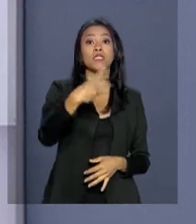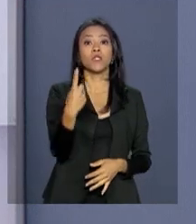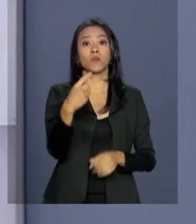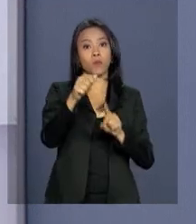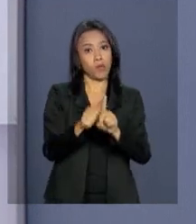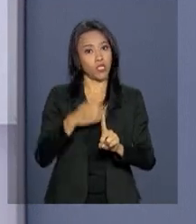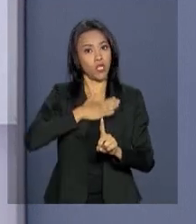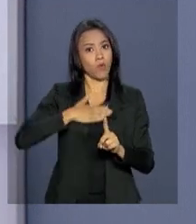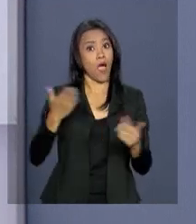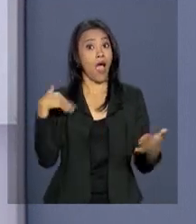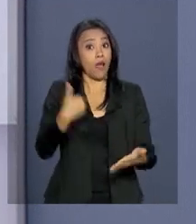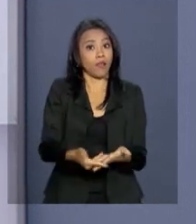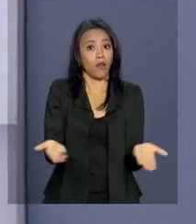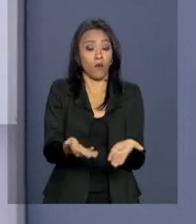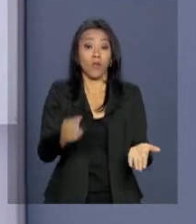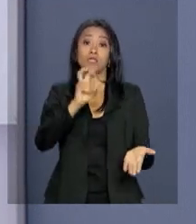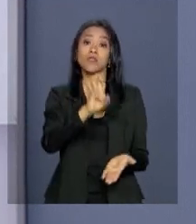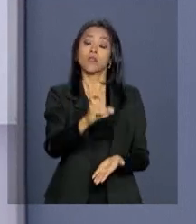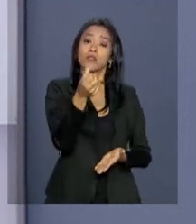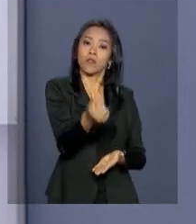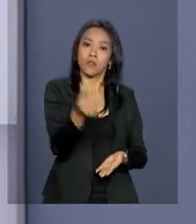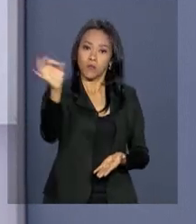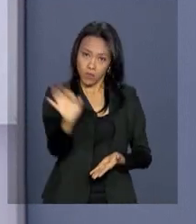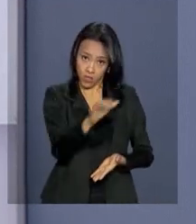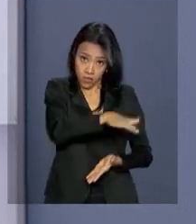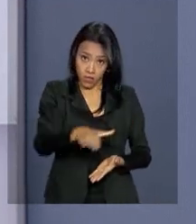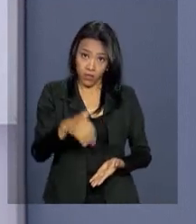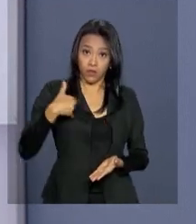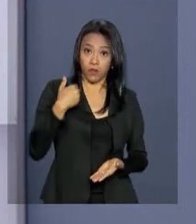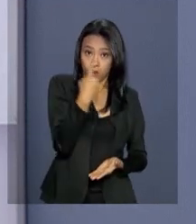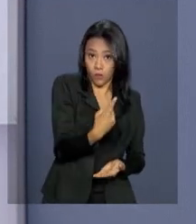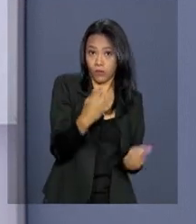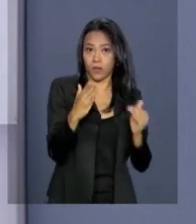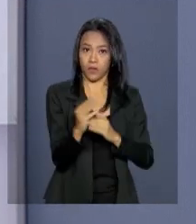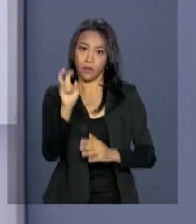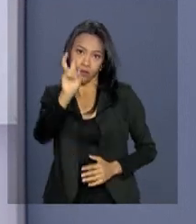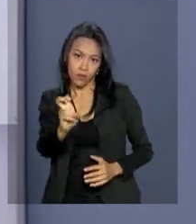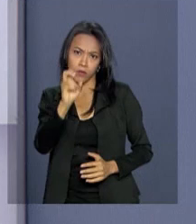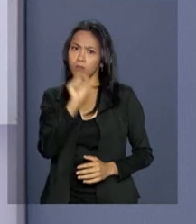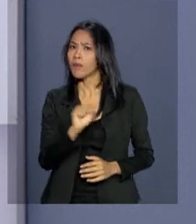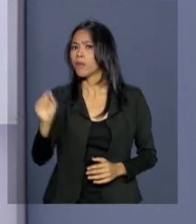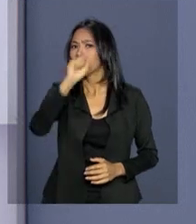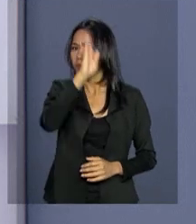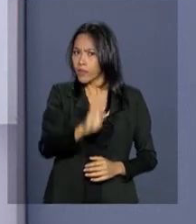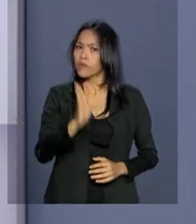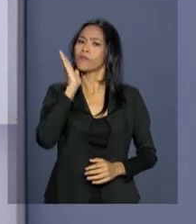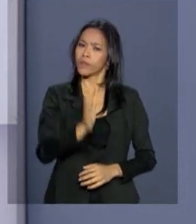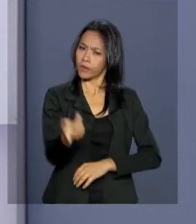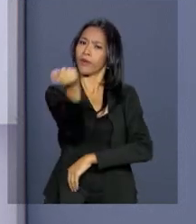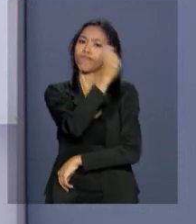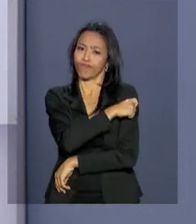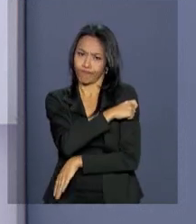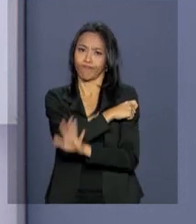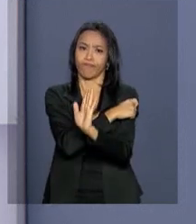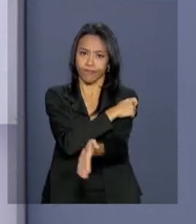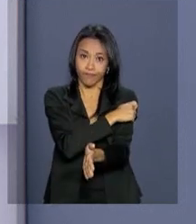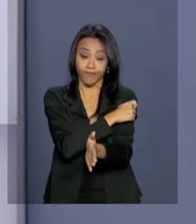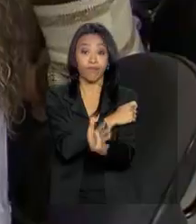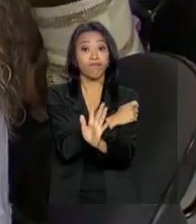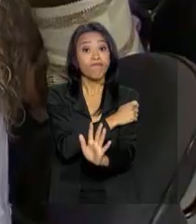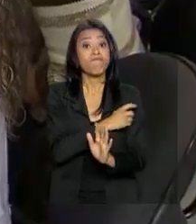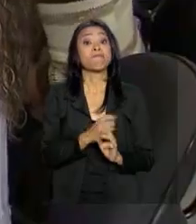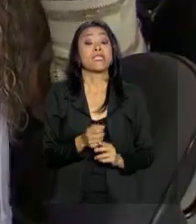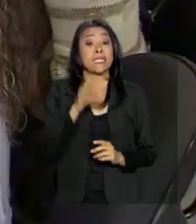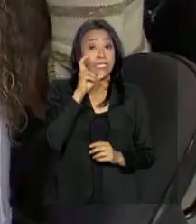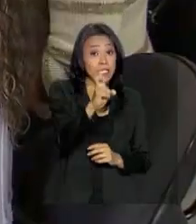agora 56 por cento de crianças de 1 a 5 anos em todo o país receberão a vacina contra essas doenças cerca